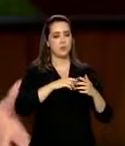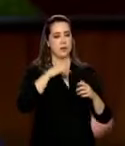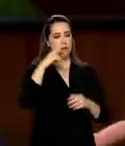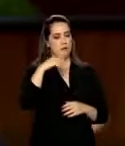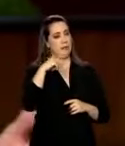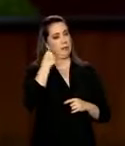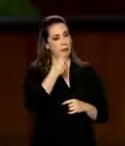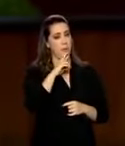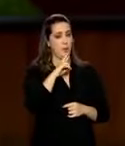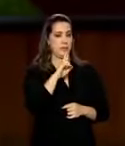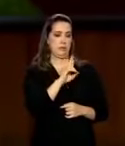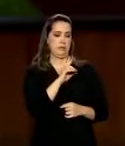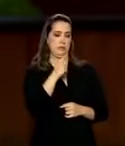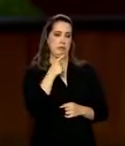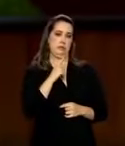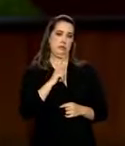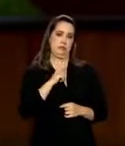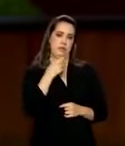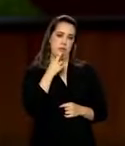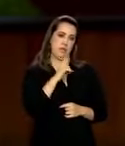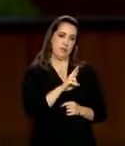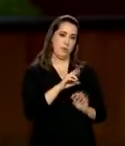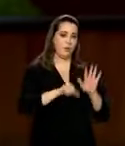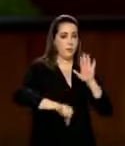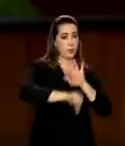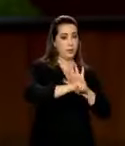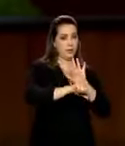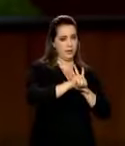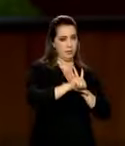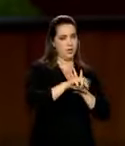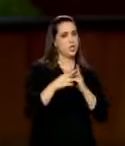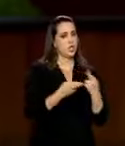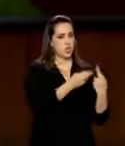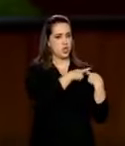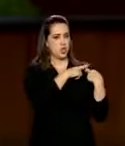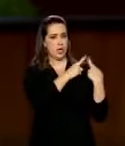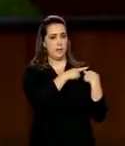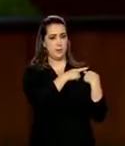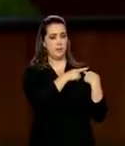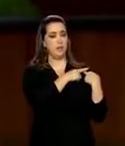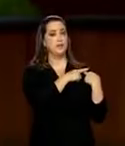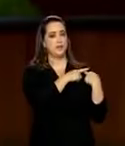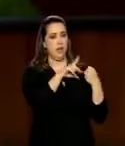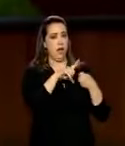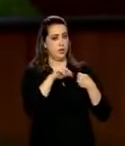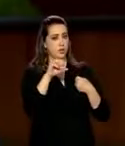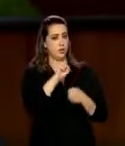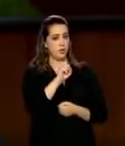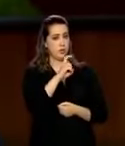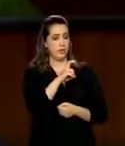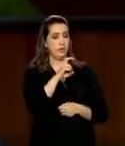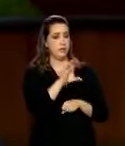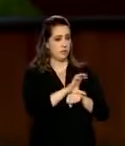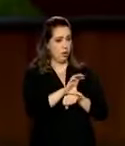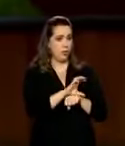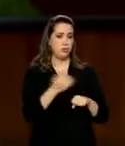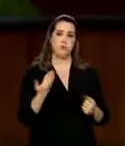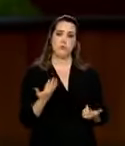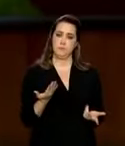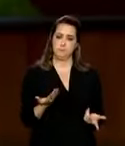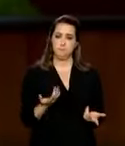responder por um crime, no caso, crime de responsabilidade previsto no artigo 85 da Constituição. Então, a internet está